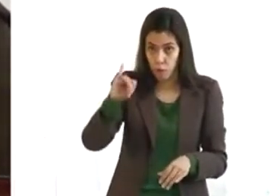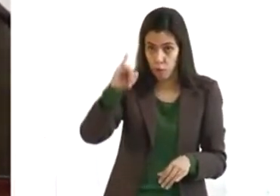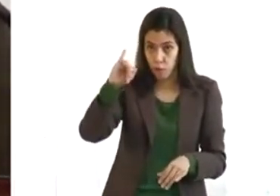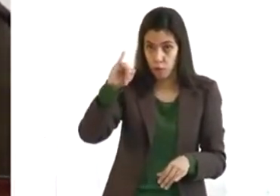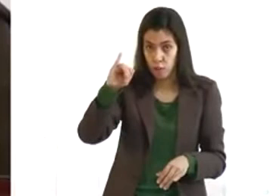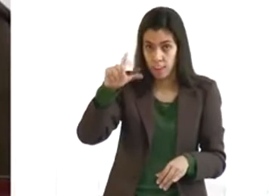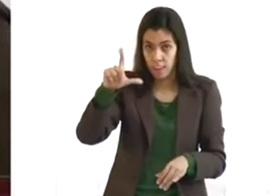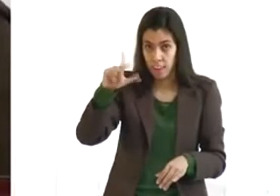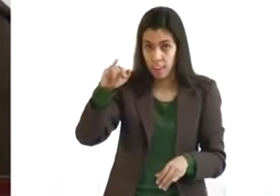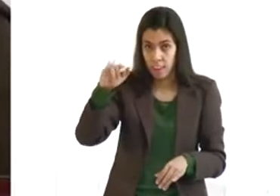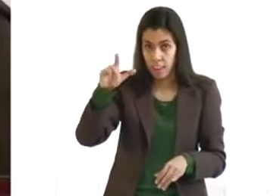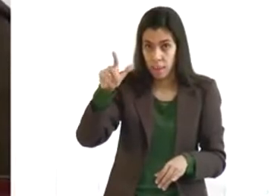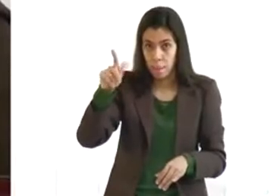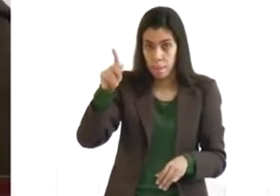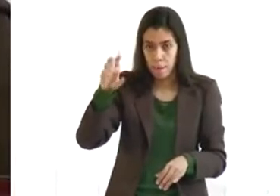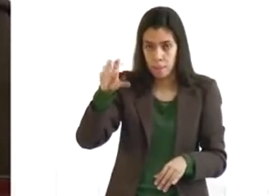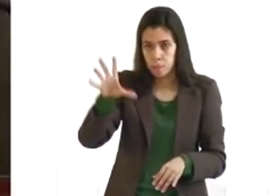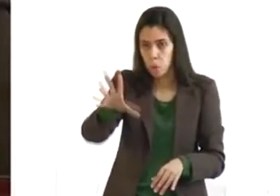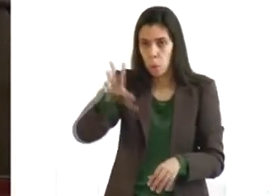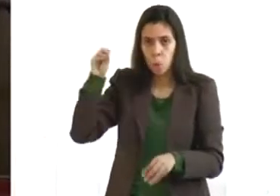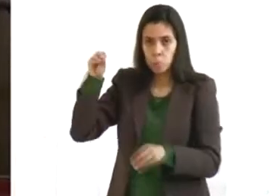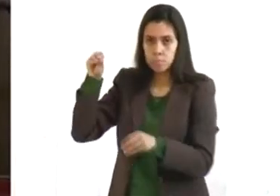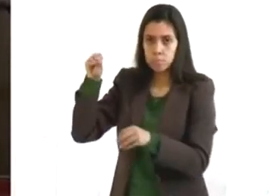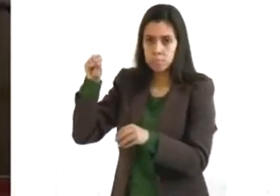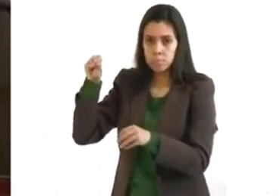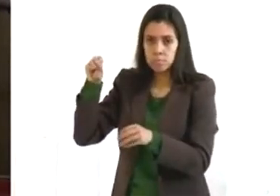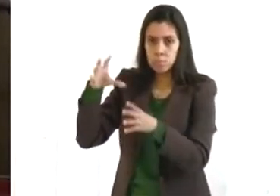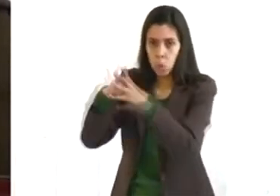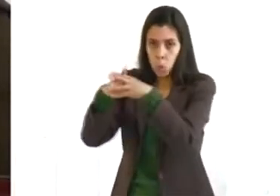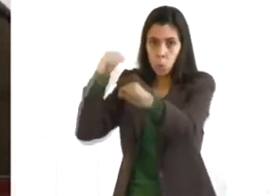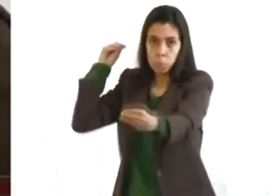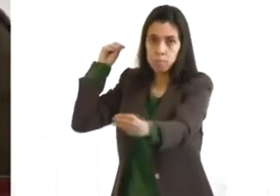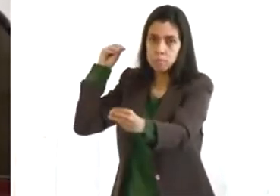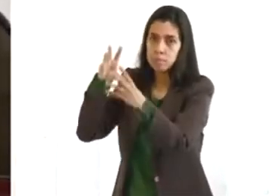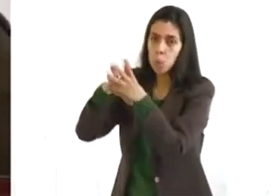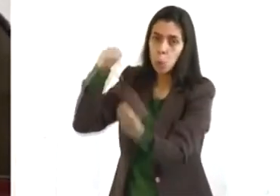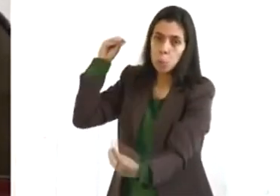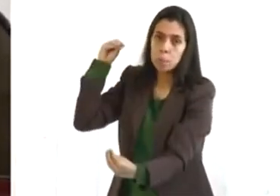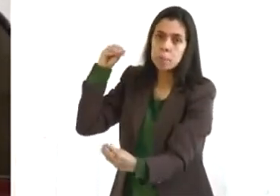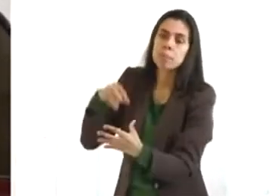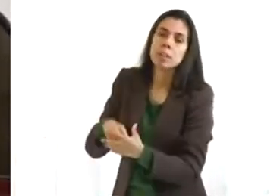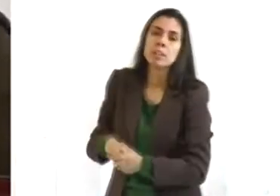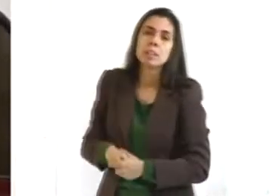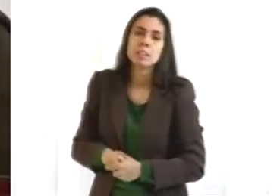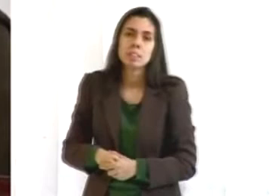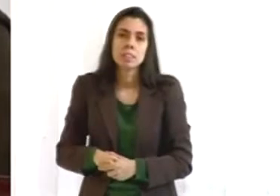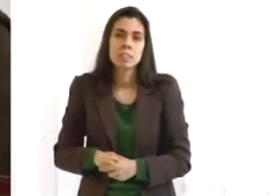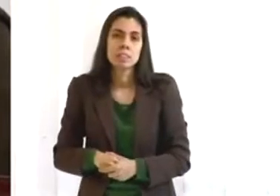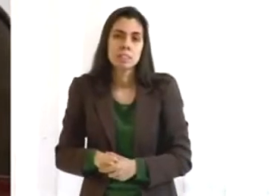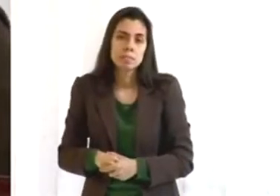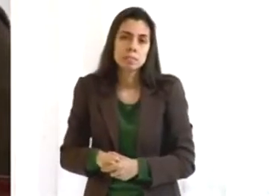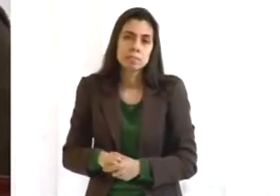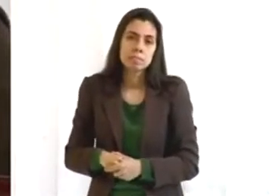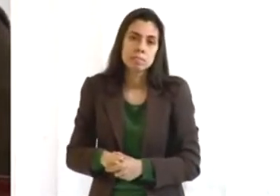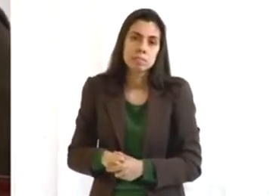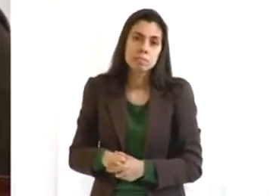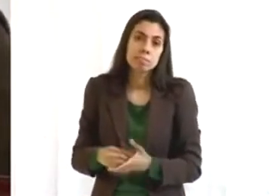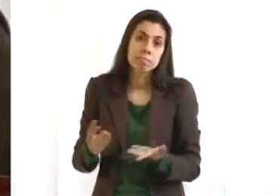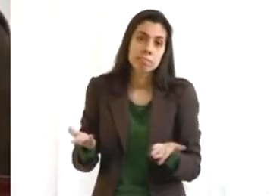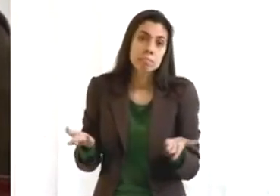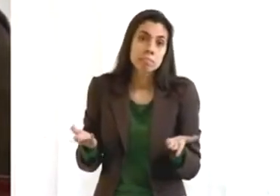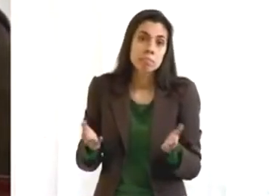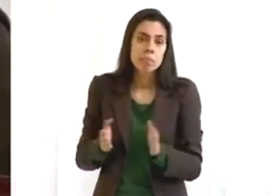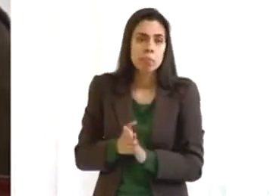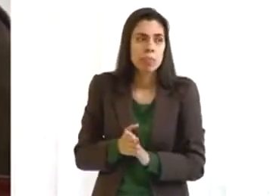isso? Se você não percebeu ainda, o livro de Atos dos Apóstolos poderia ser chamado também de Atos do Espírito